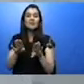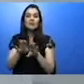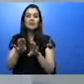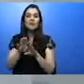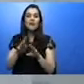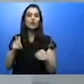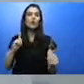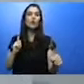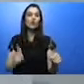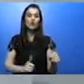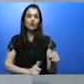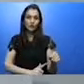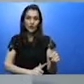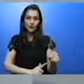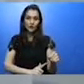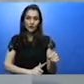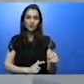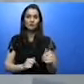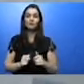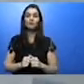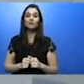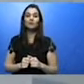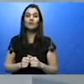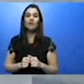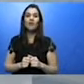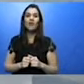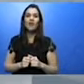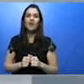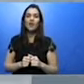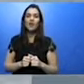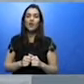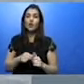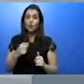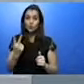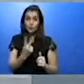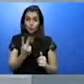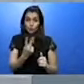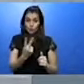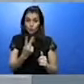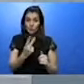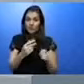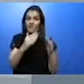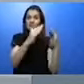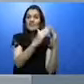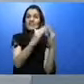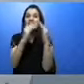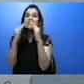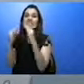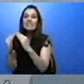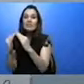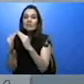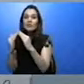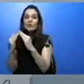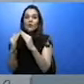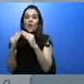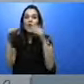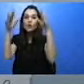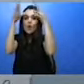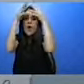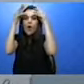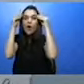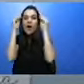fiorentino. E que estes eram vizinhos de Leonardo da Vinci. Olha que